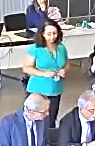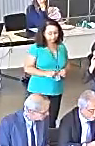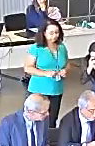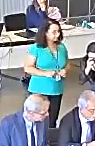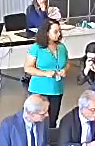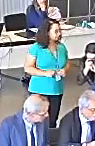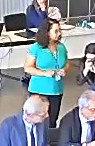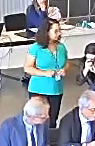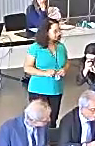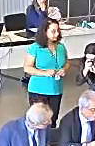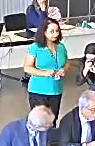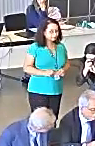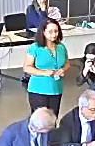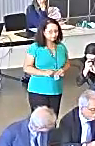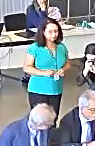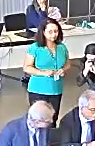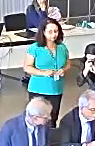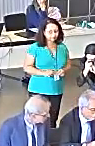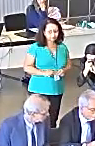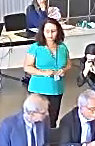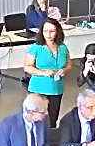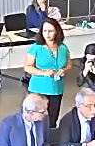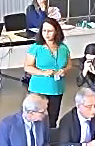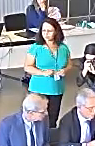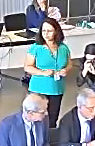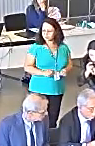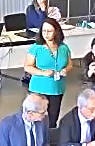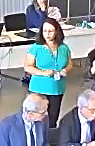Barbacena minha viito